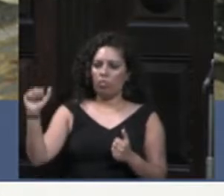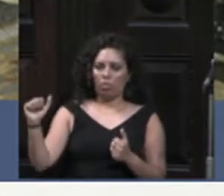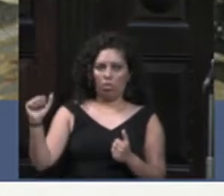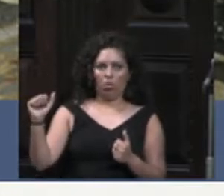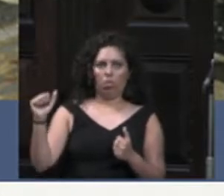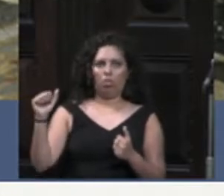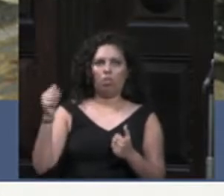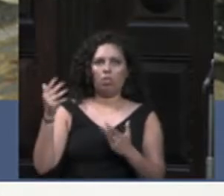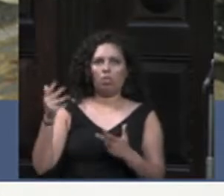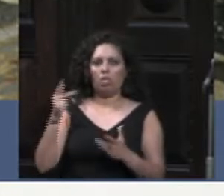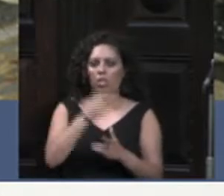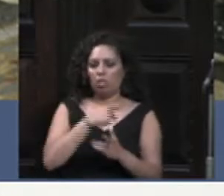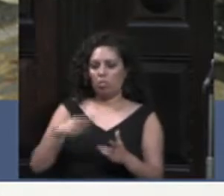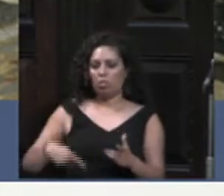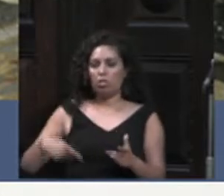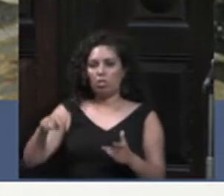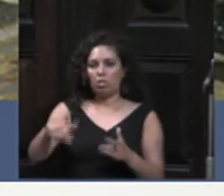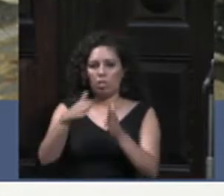da casa